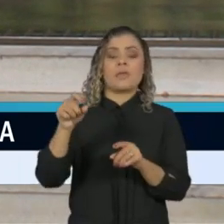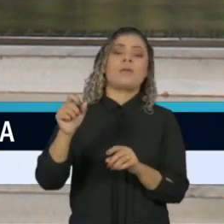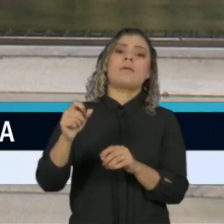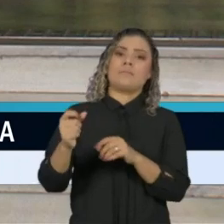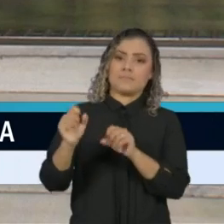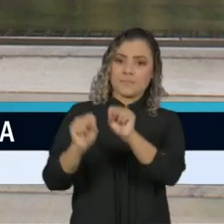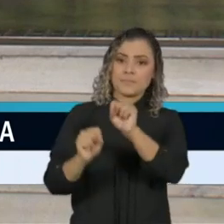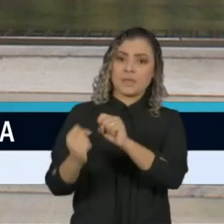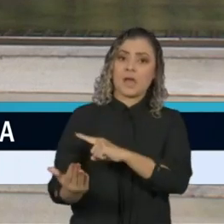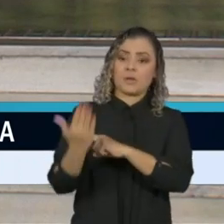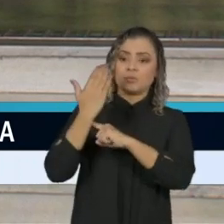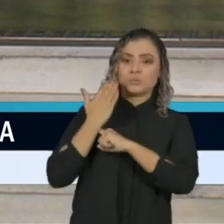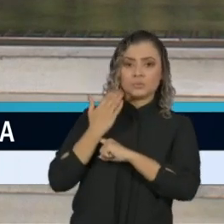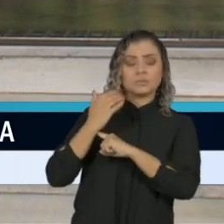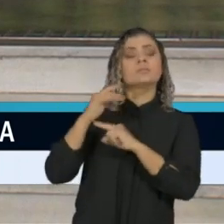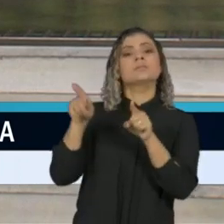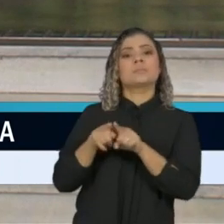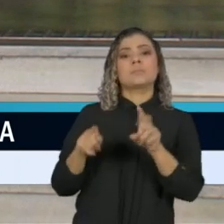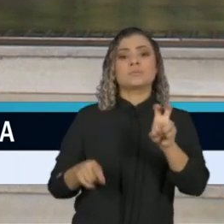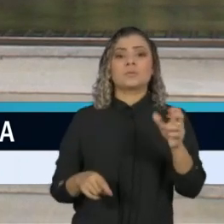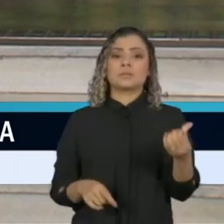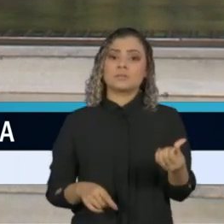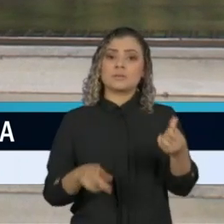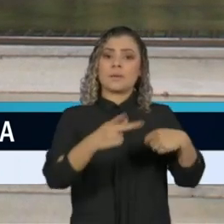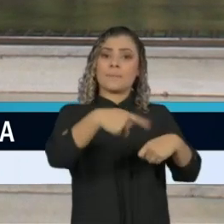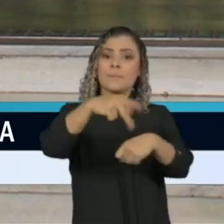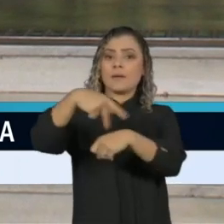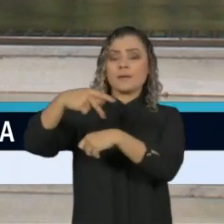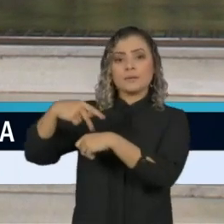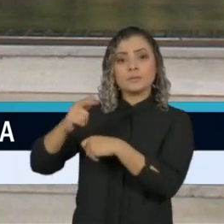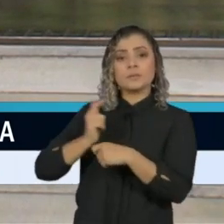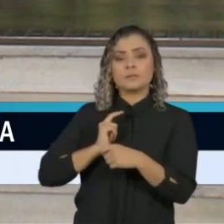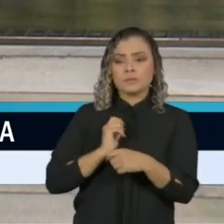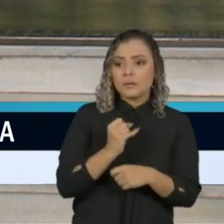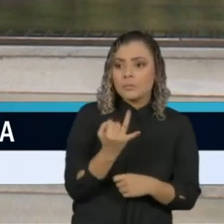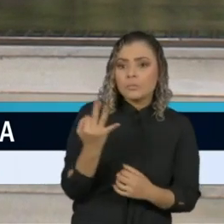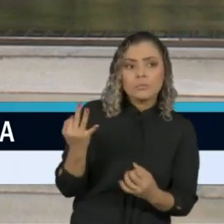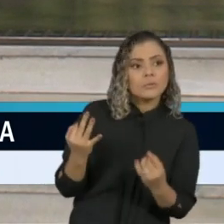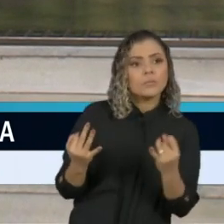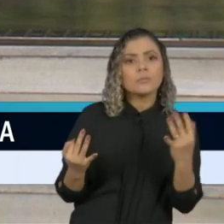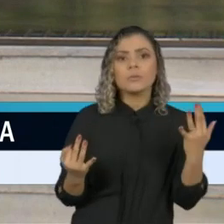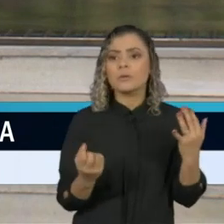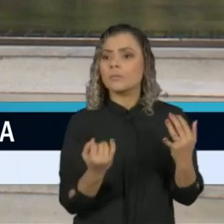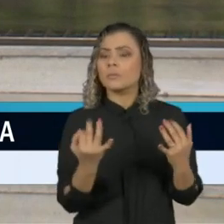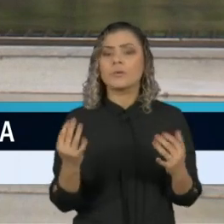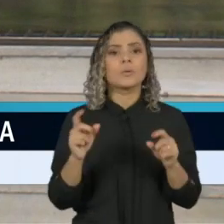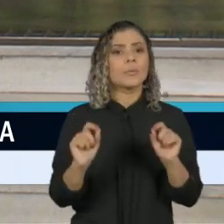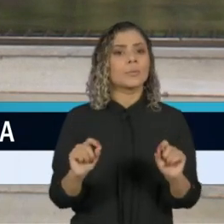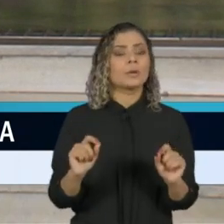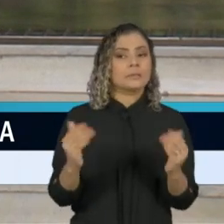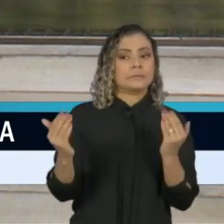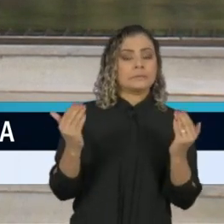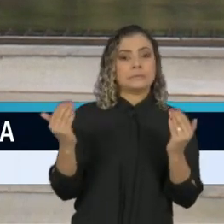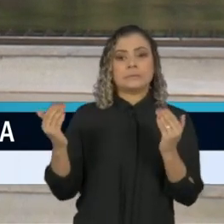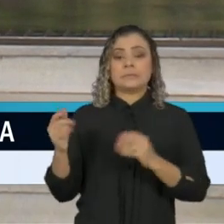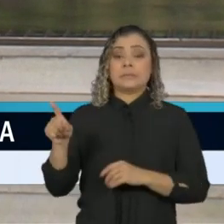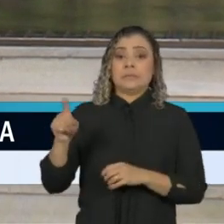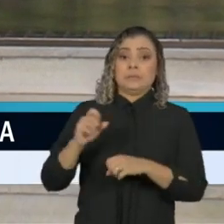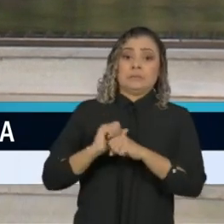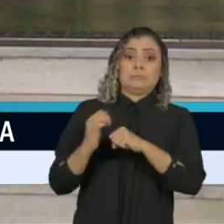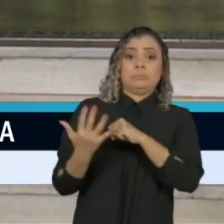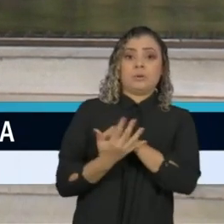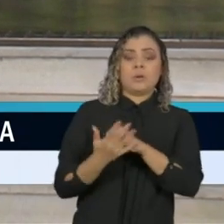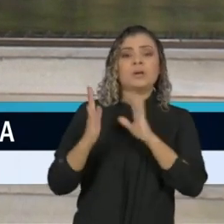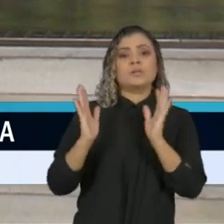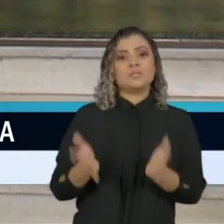ajudando nestes 56 países que tem um volume maior de incidência da Covid-19,